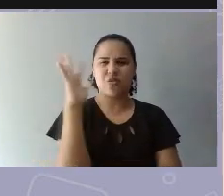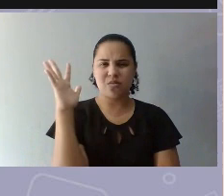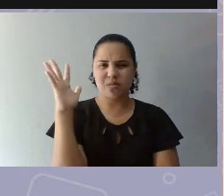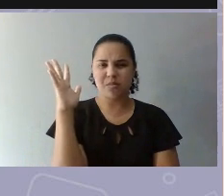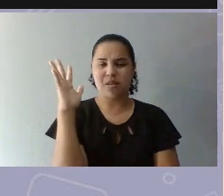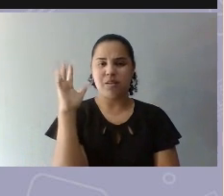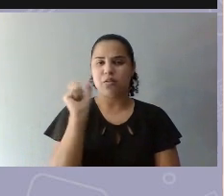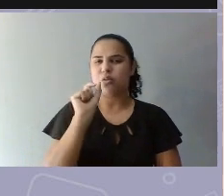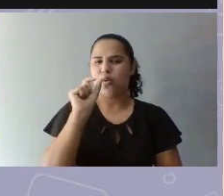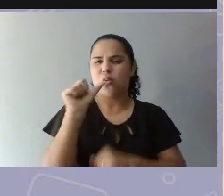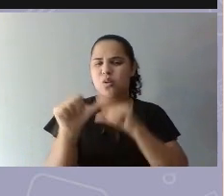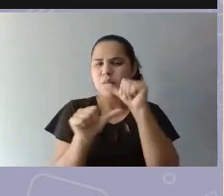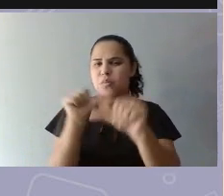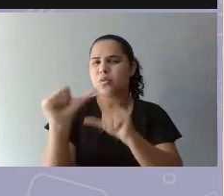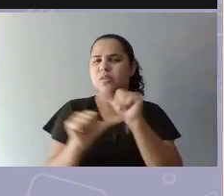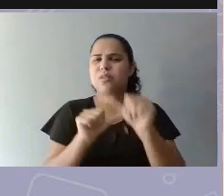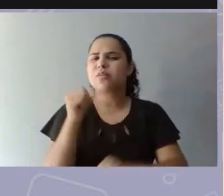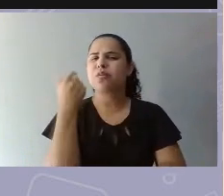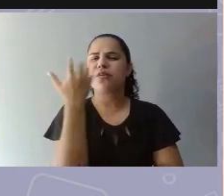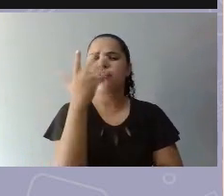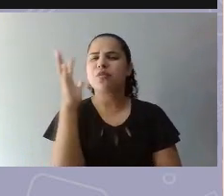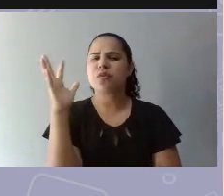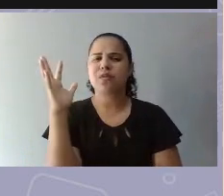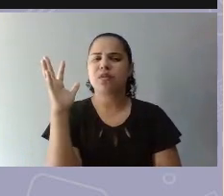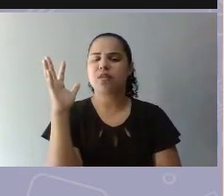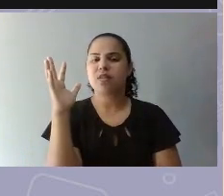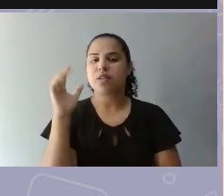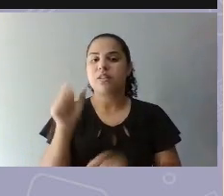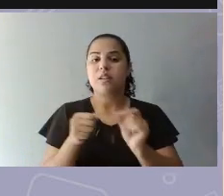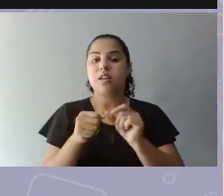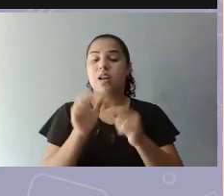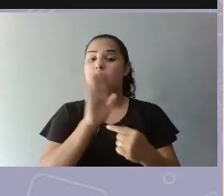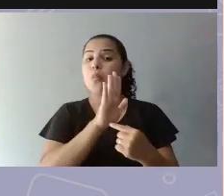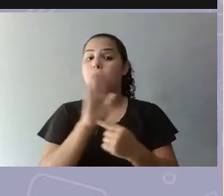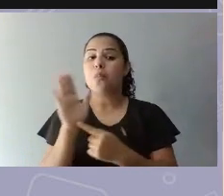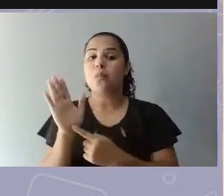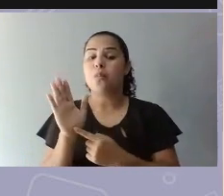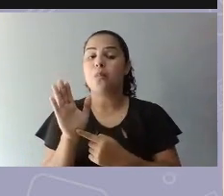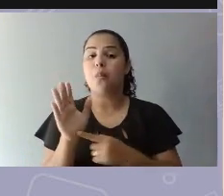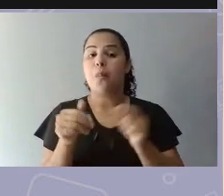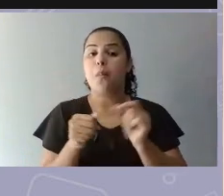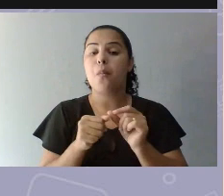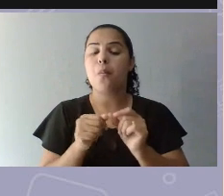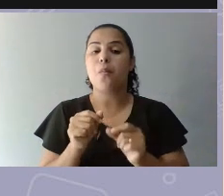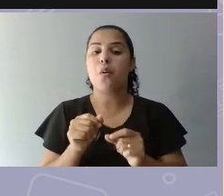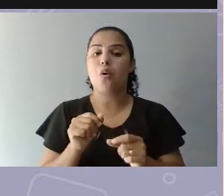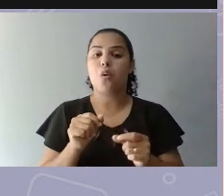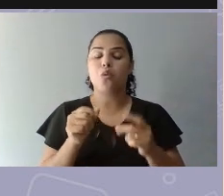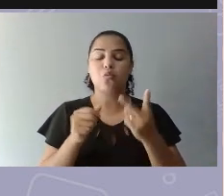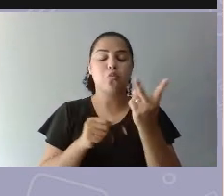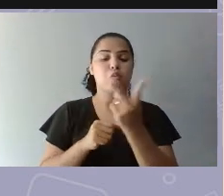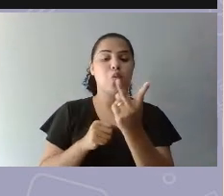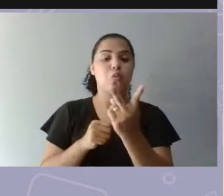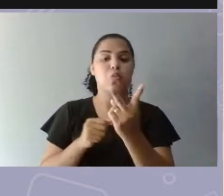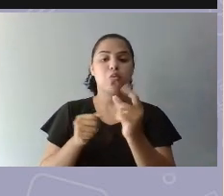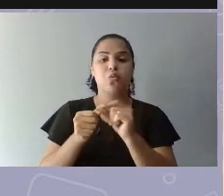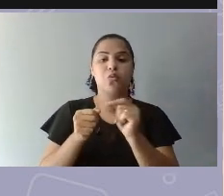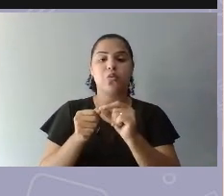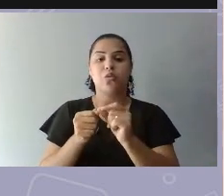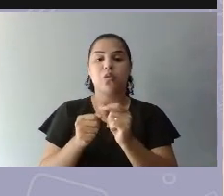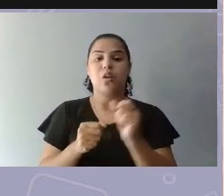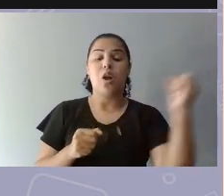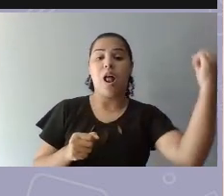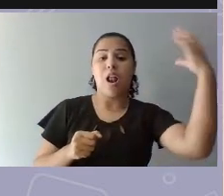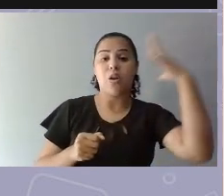alterna nas plantas são os processos de fotossíntese e quimiosíntese então são dois processos que um utiliza a luz